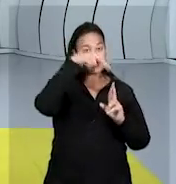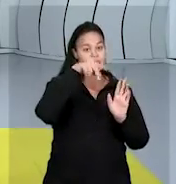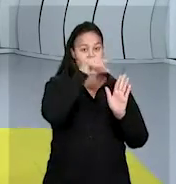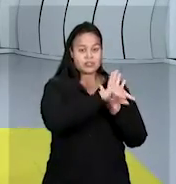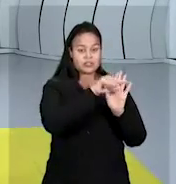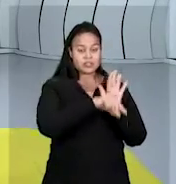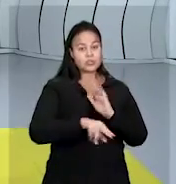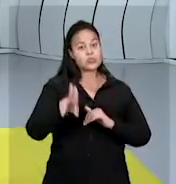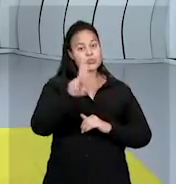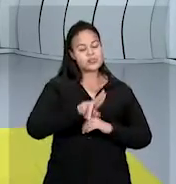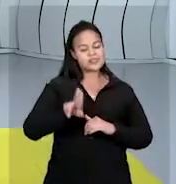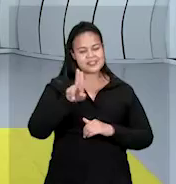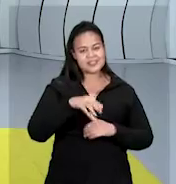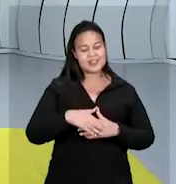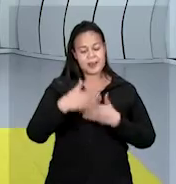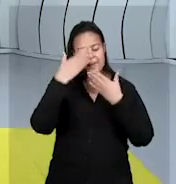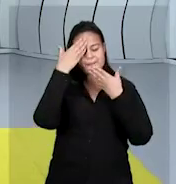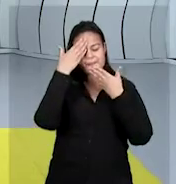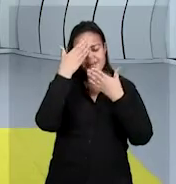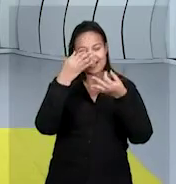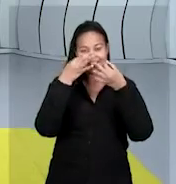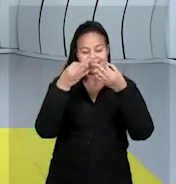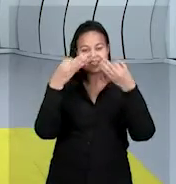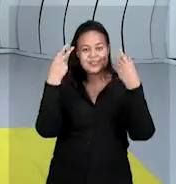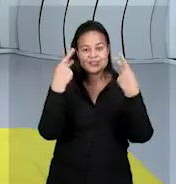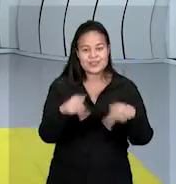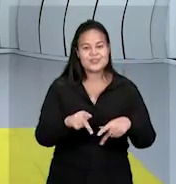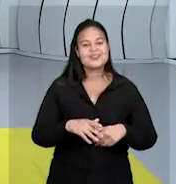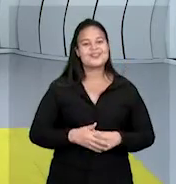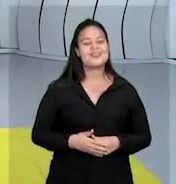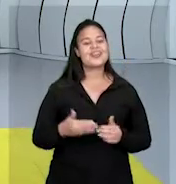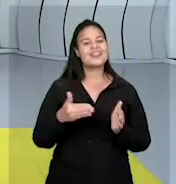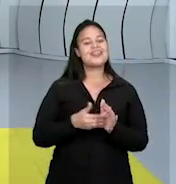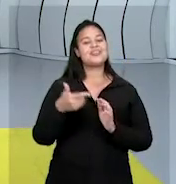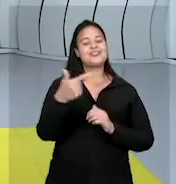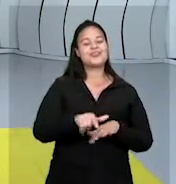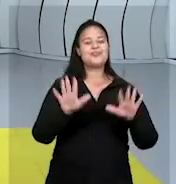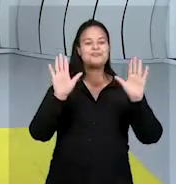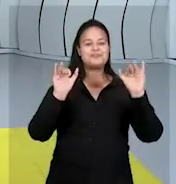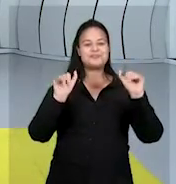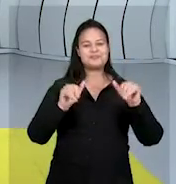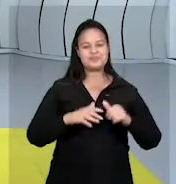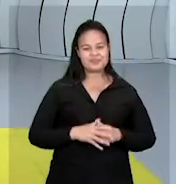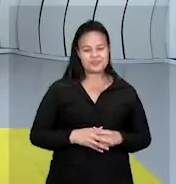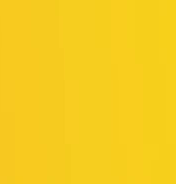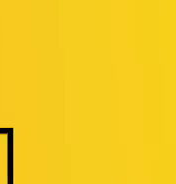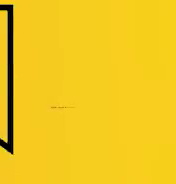utilizadas. Obrigado pela sua atenção e a gente se vê na próxima aula. Tchau, tchau!